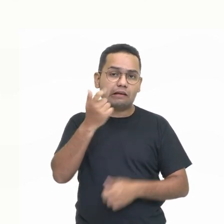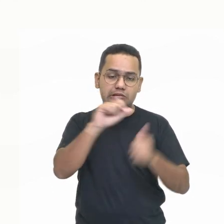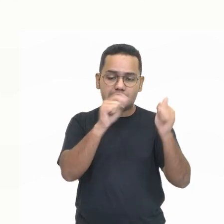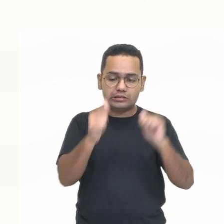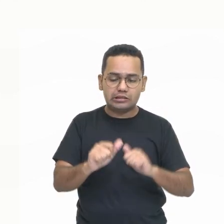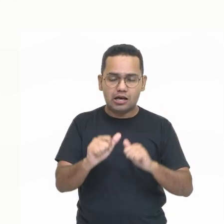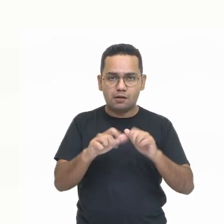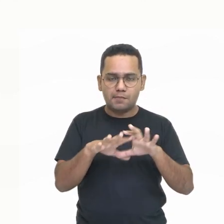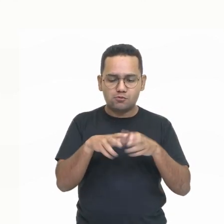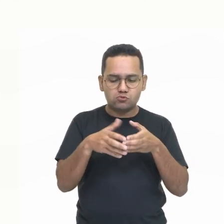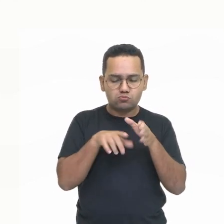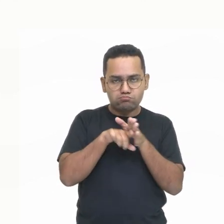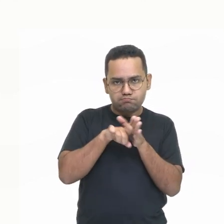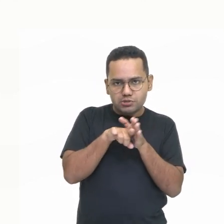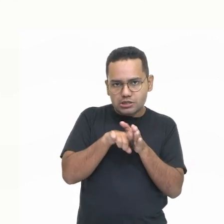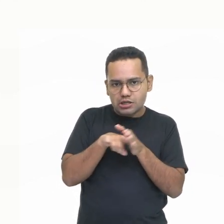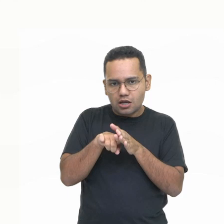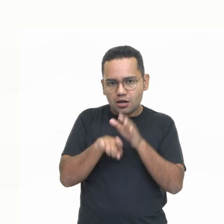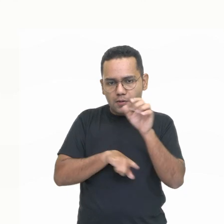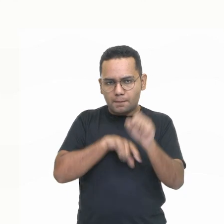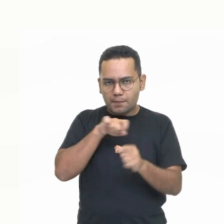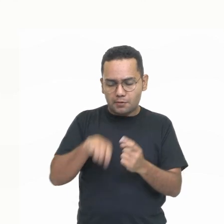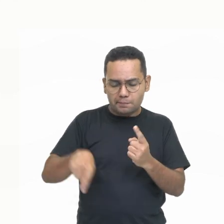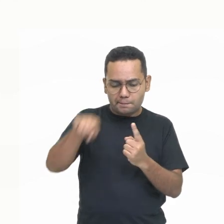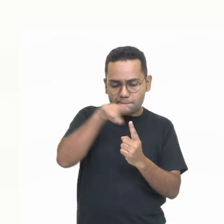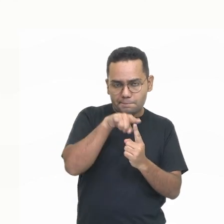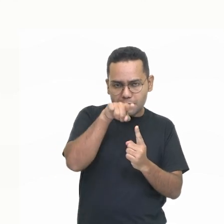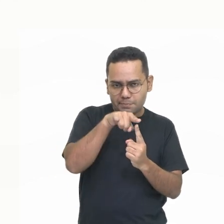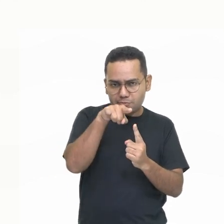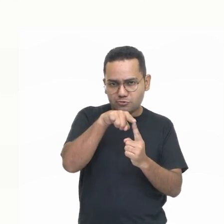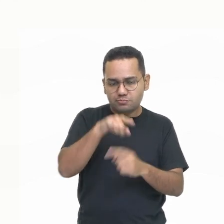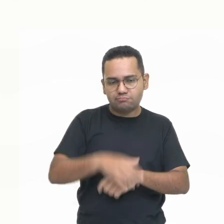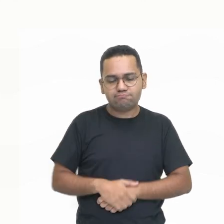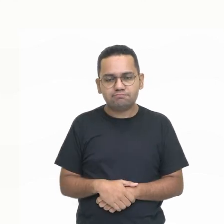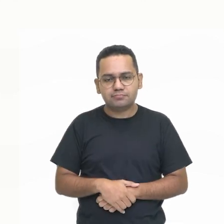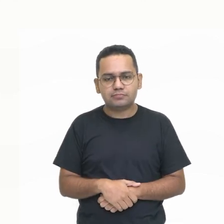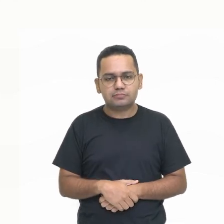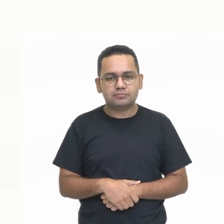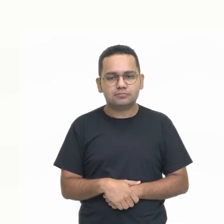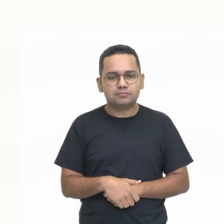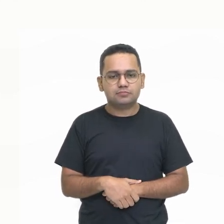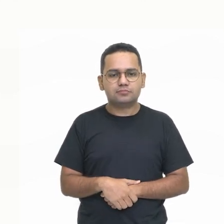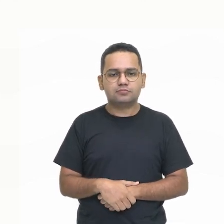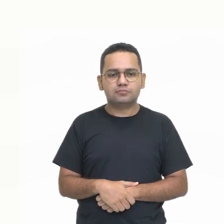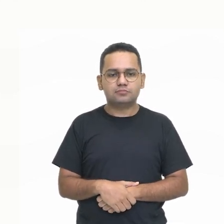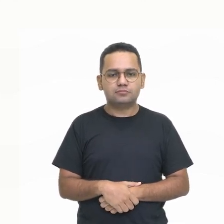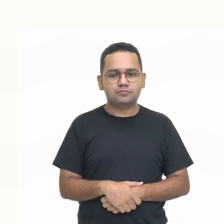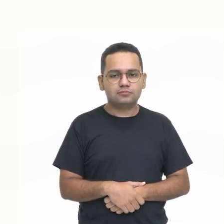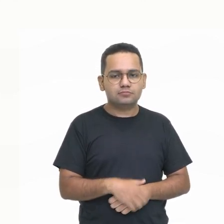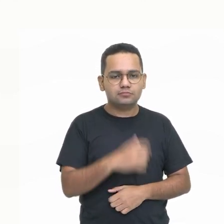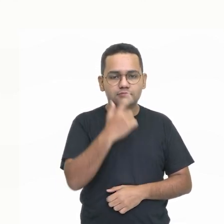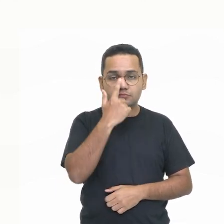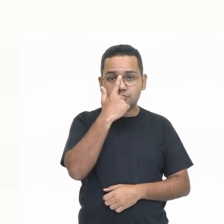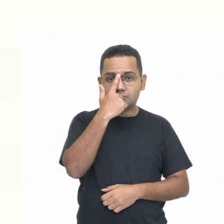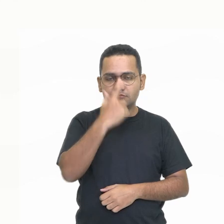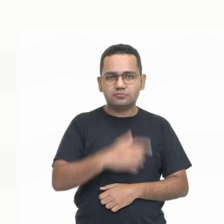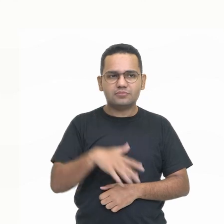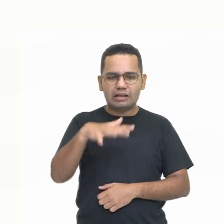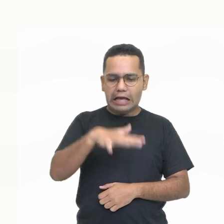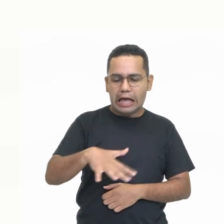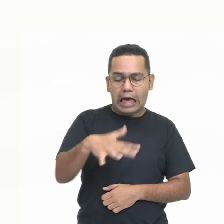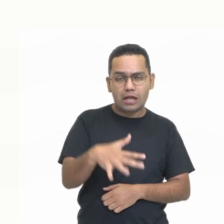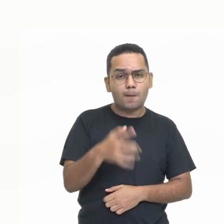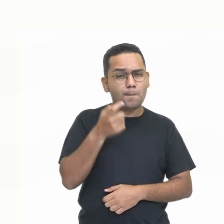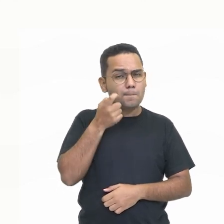nós temos aí a hipótese heterotrófica é essa, de que era um ambiente muito